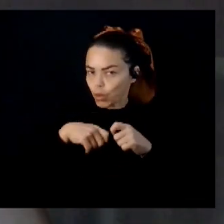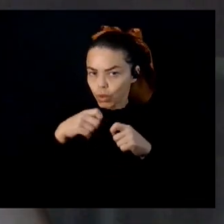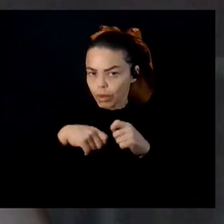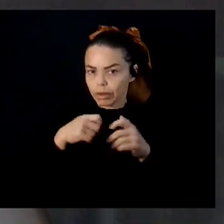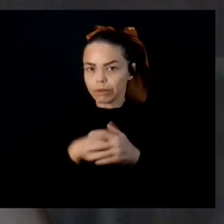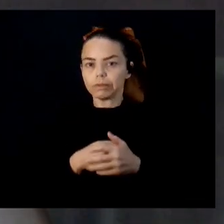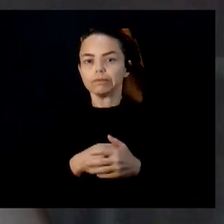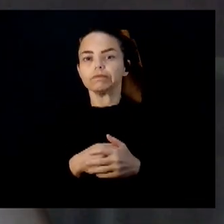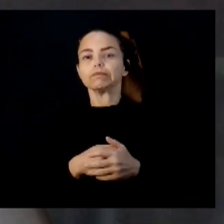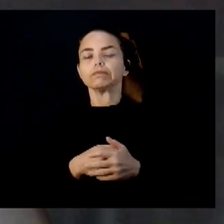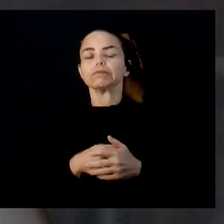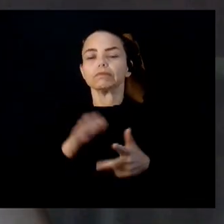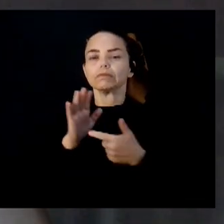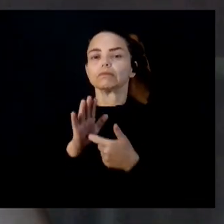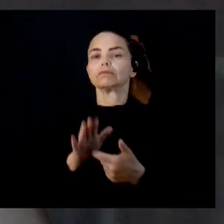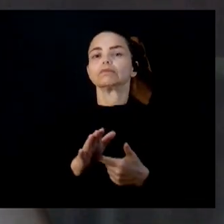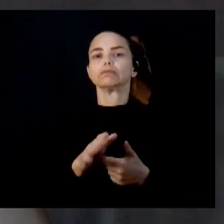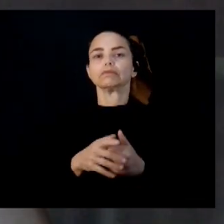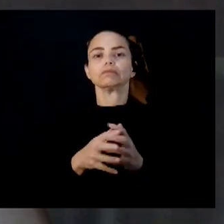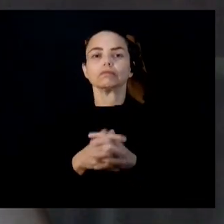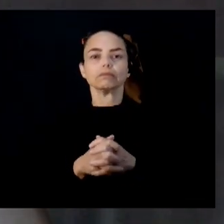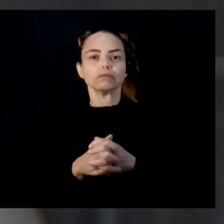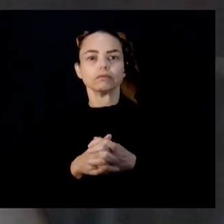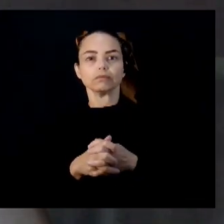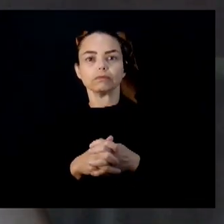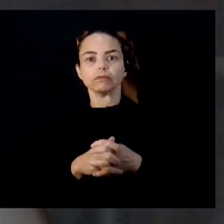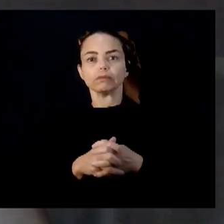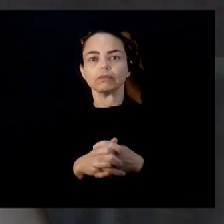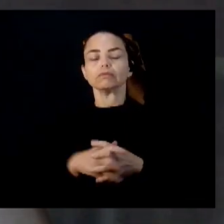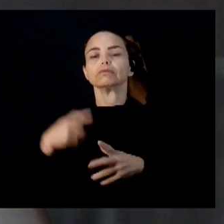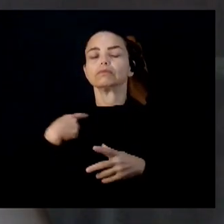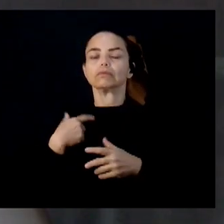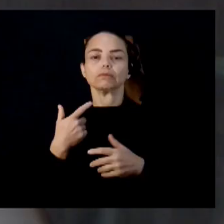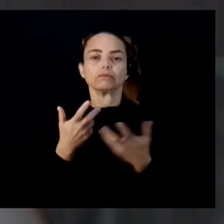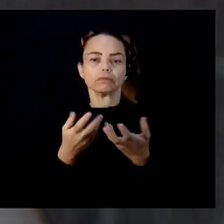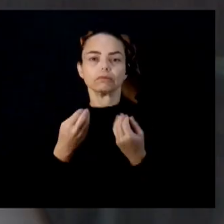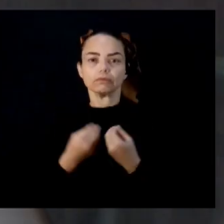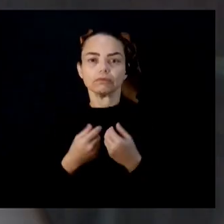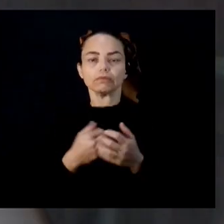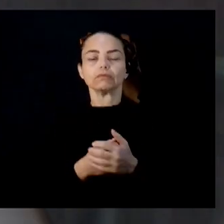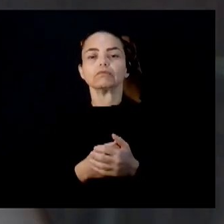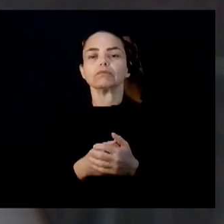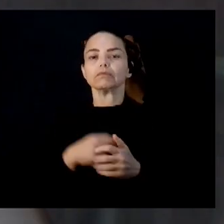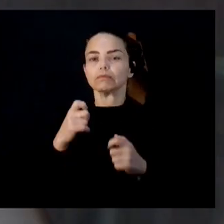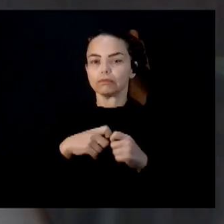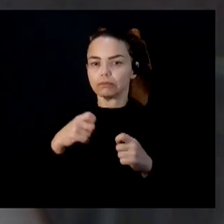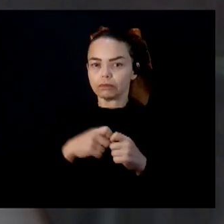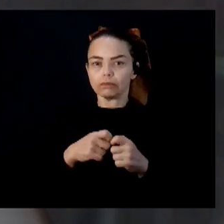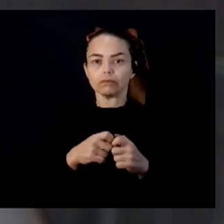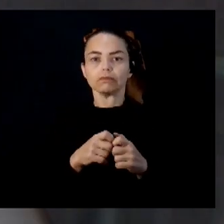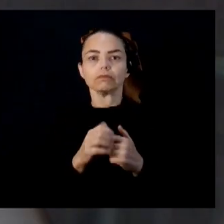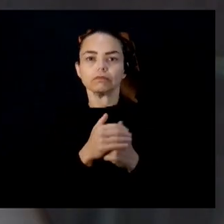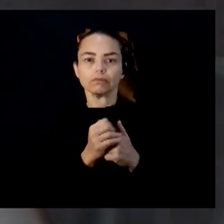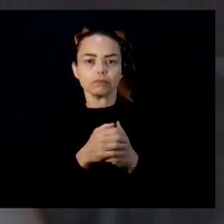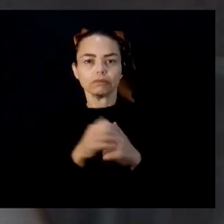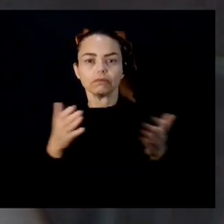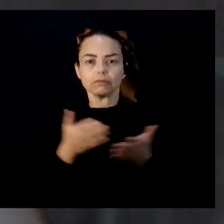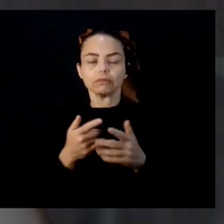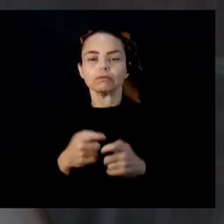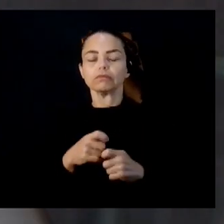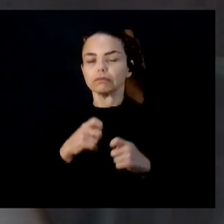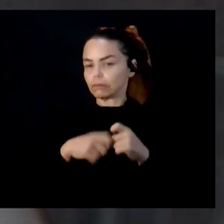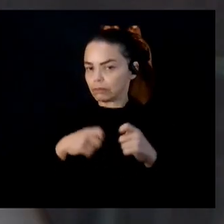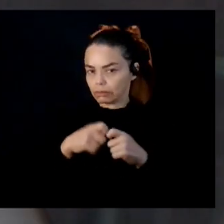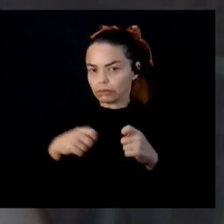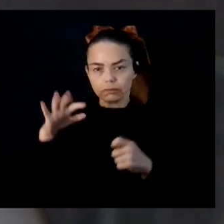a demonstração você acolha, receba, mas não necessariamente naquele dia ou naquele momento a relação precisa acontecer.